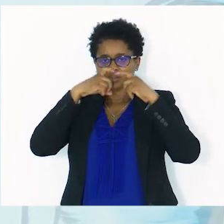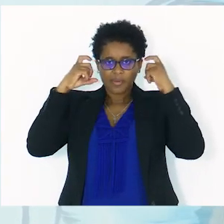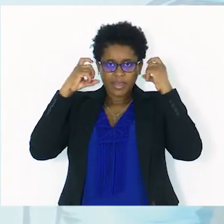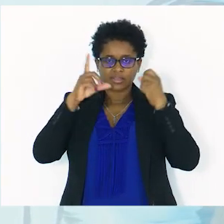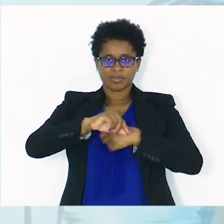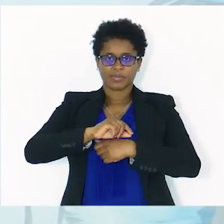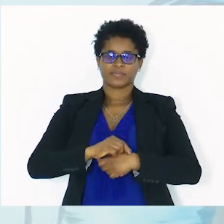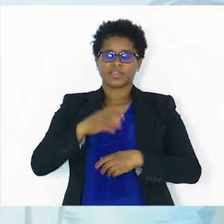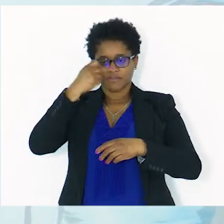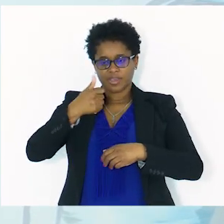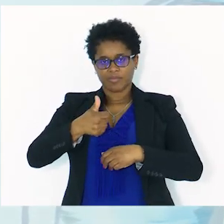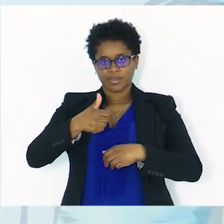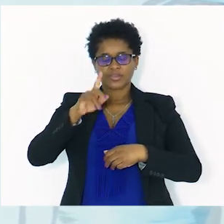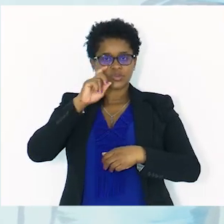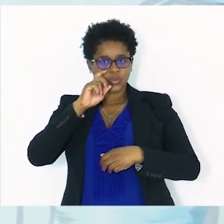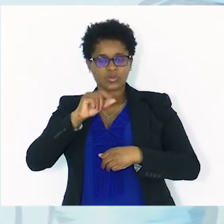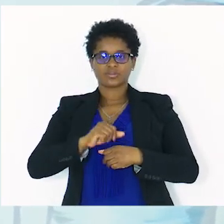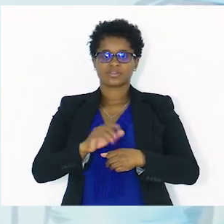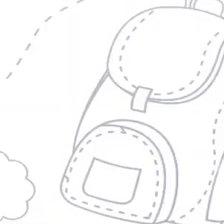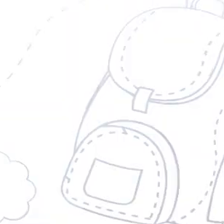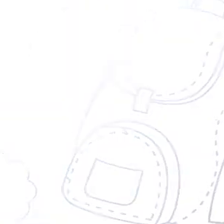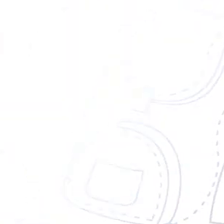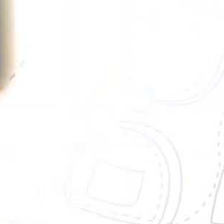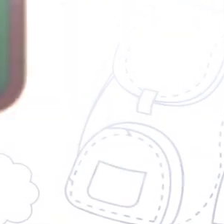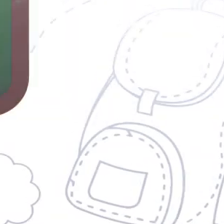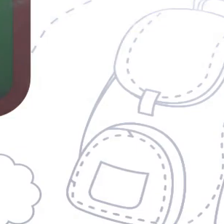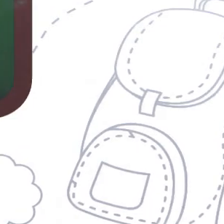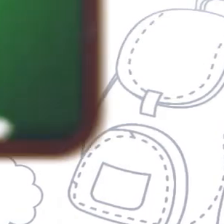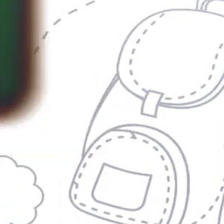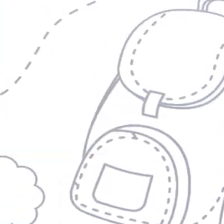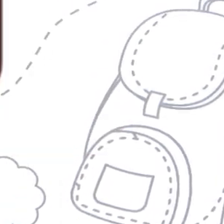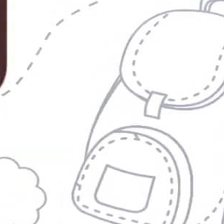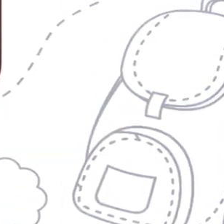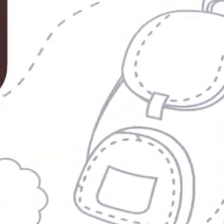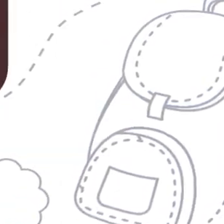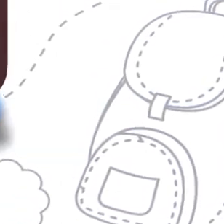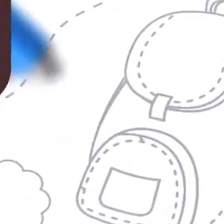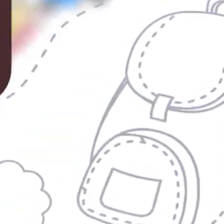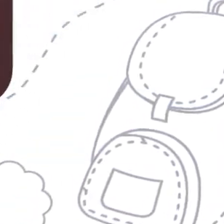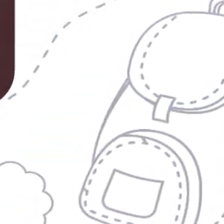máscara. Fiquem bem e seguros. Tchau, tchau.